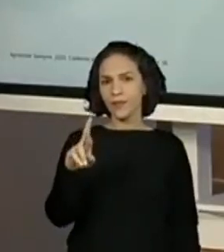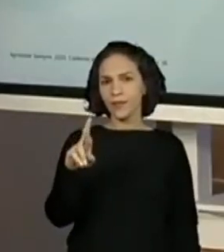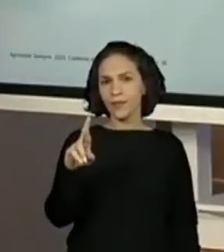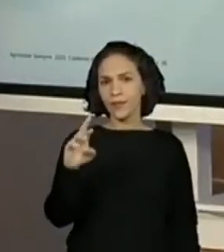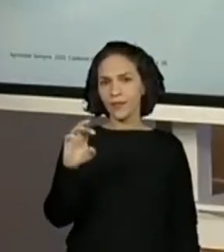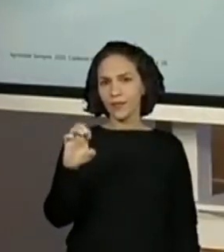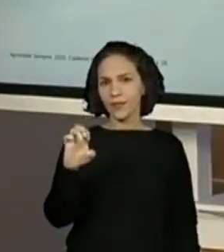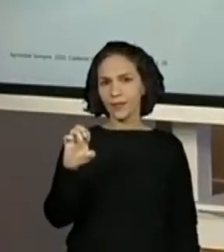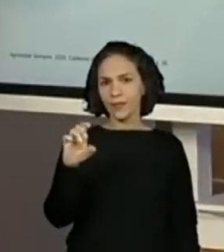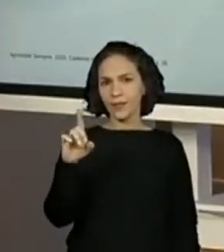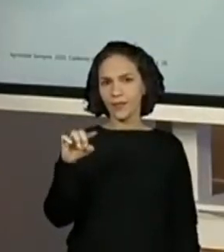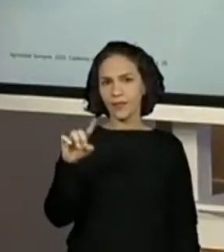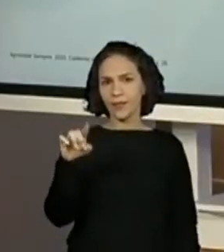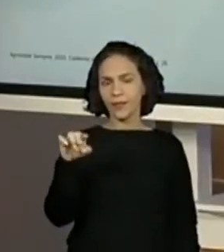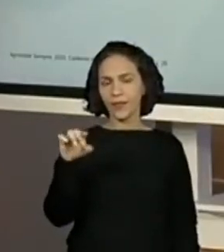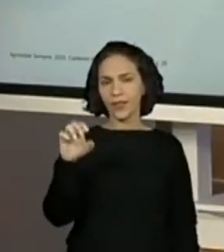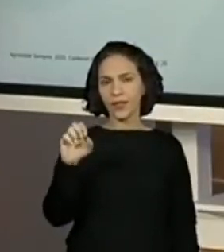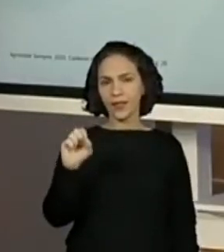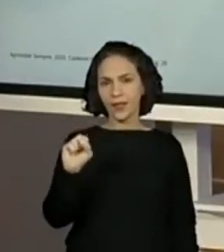3.054.